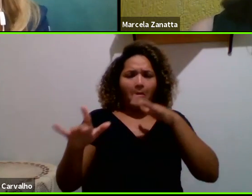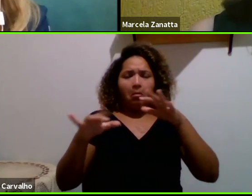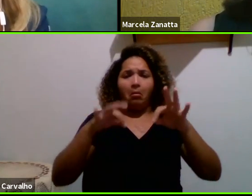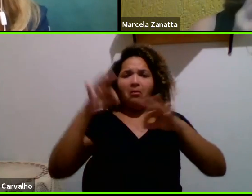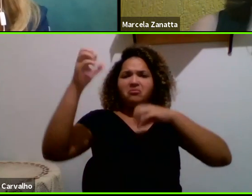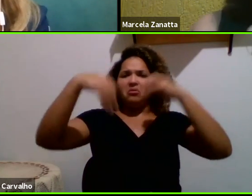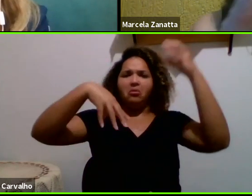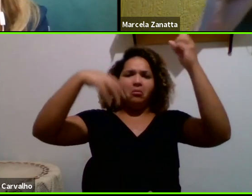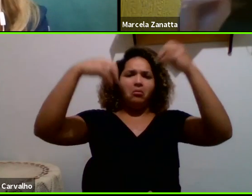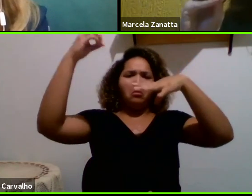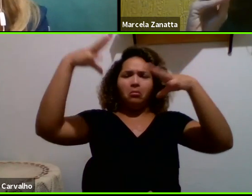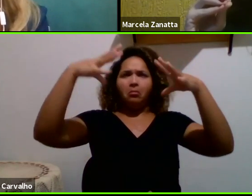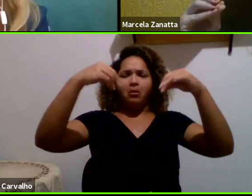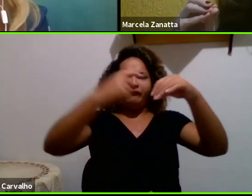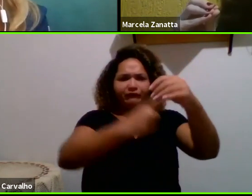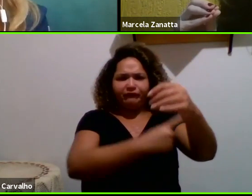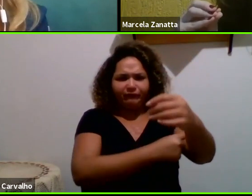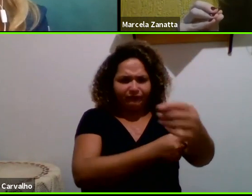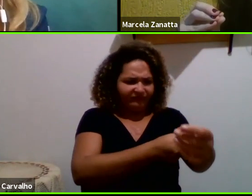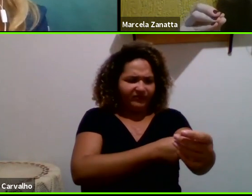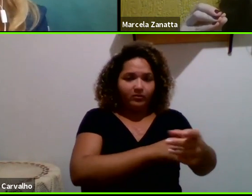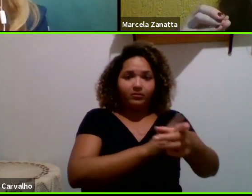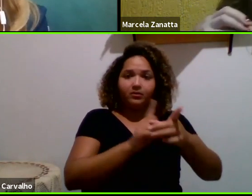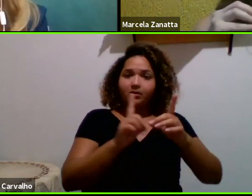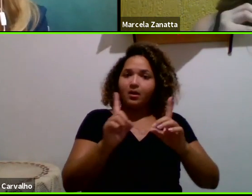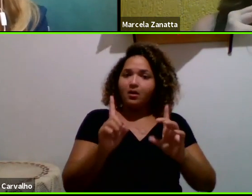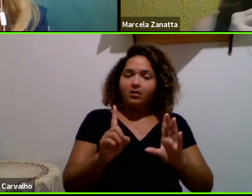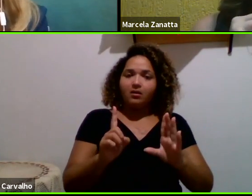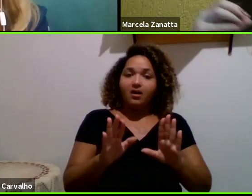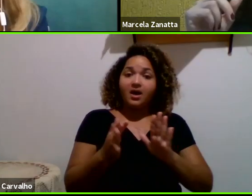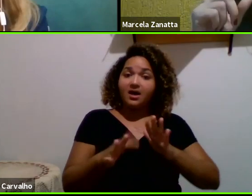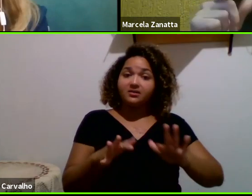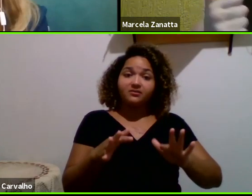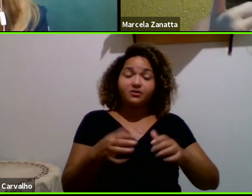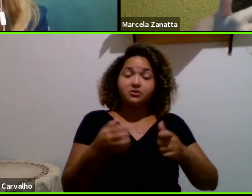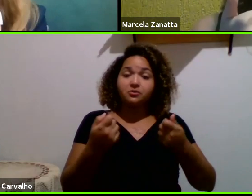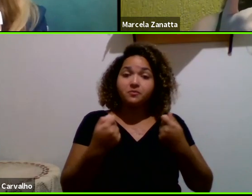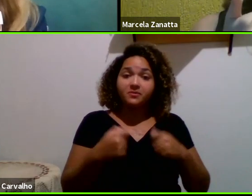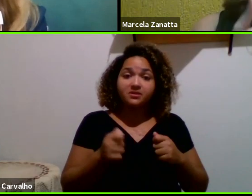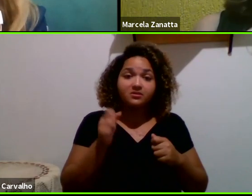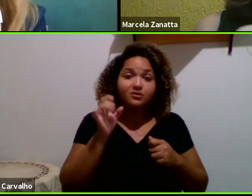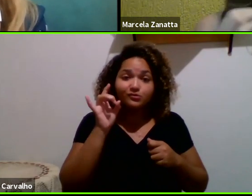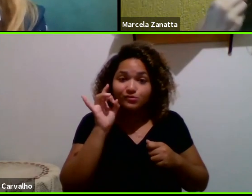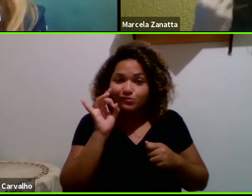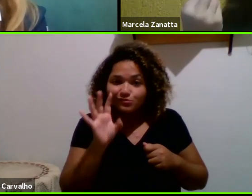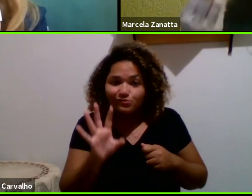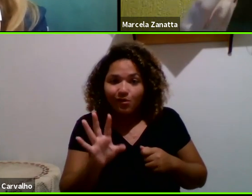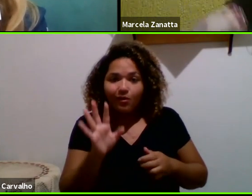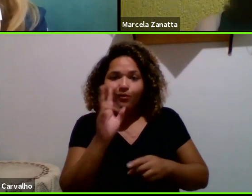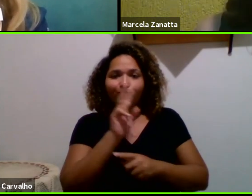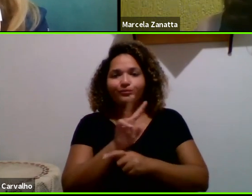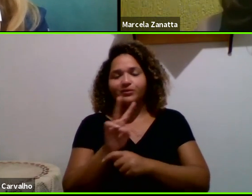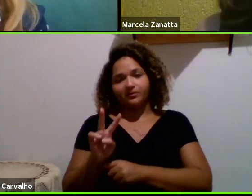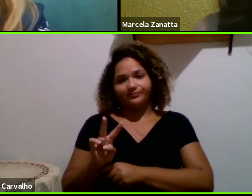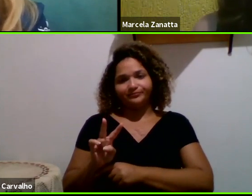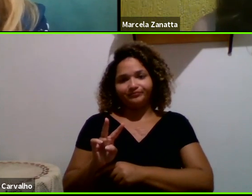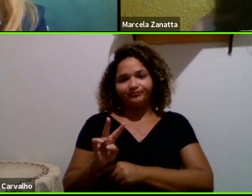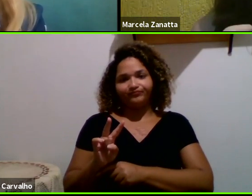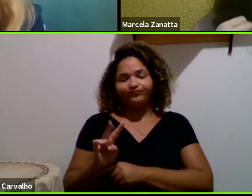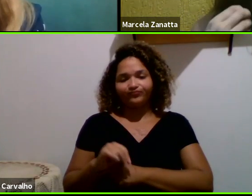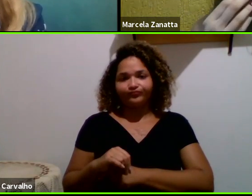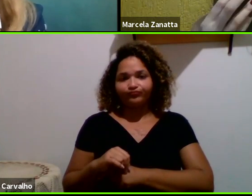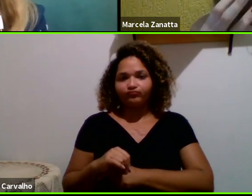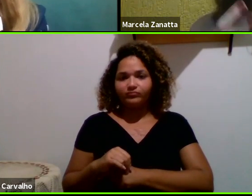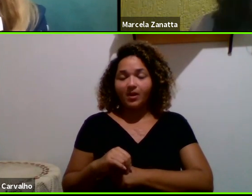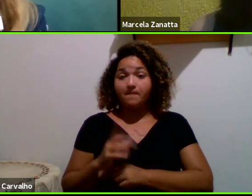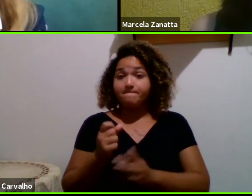domiciliar, a gente vai sempre olhar 3 grandes pilares de segurança. O primeiro é o bom pré-natal, então aquele pré-natal muito bem feito, sem